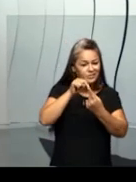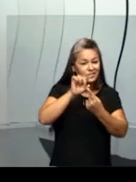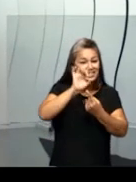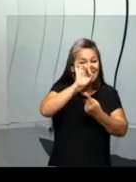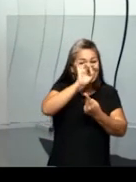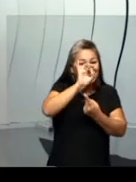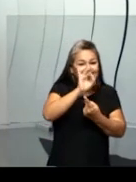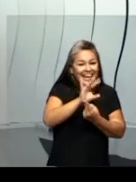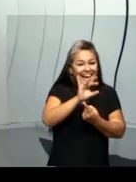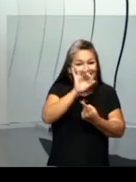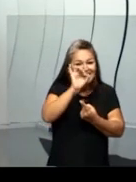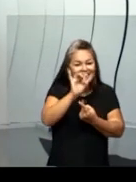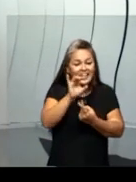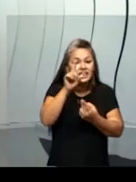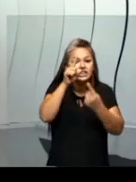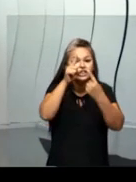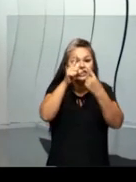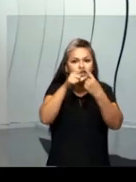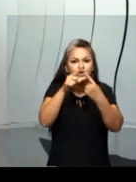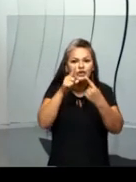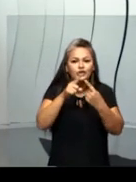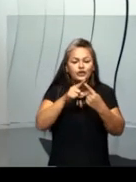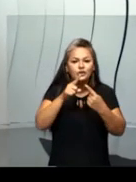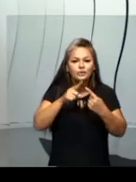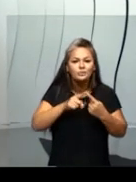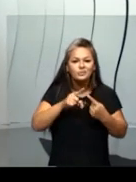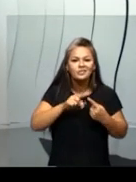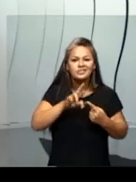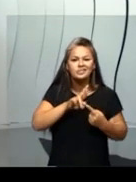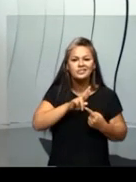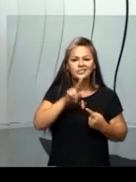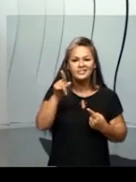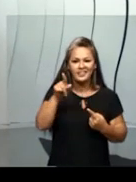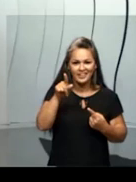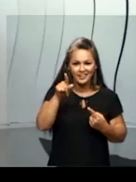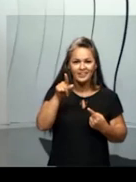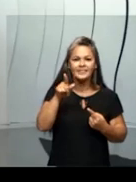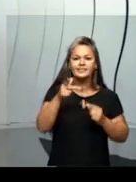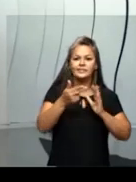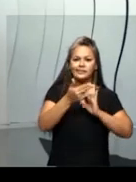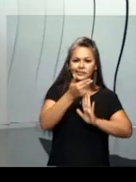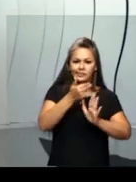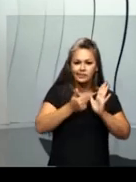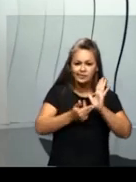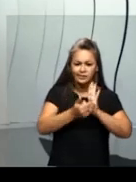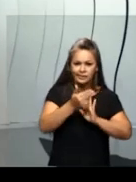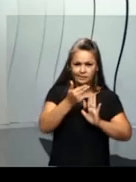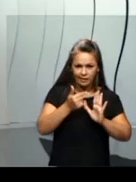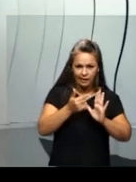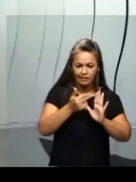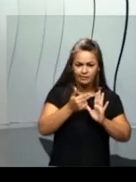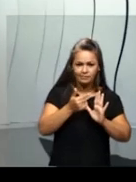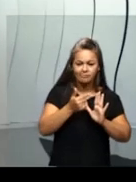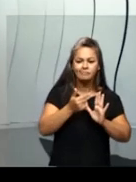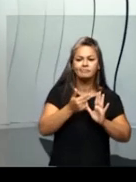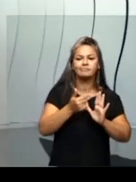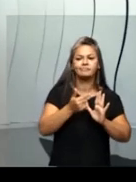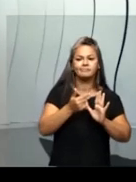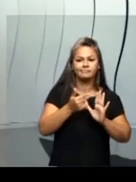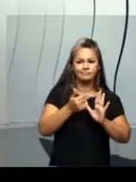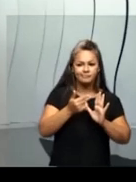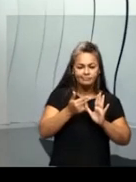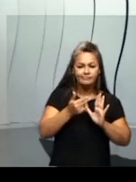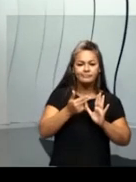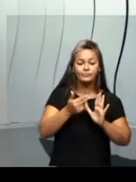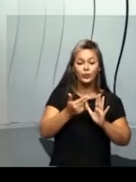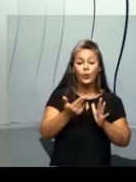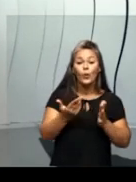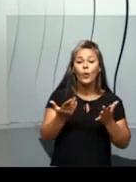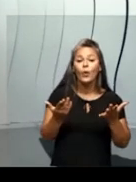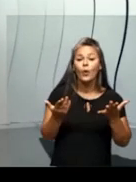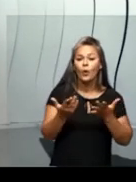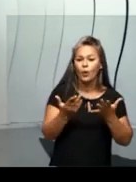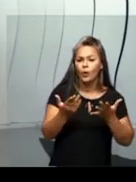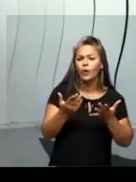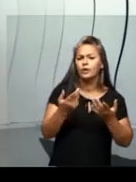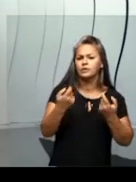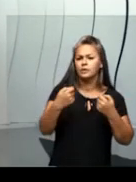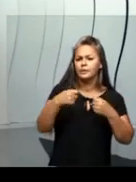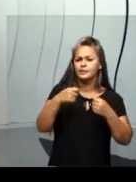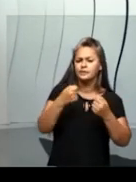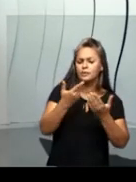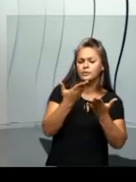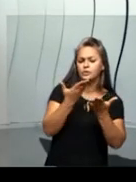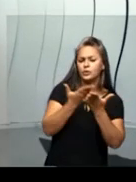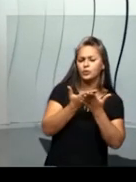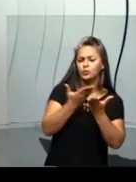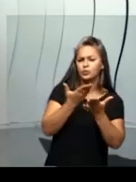questões climáticas que estamos vivenciando, territoriais, e hoje nós estamos vivendo esses períodos, né, de estudos cada vez mais complexos